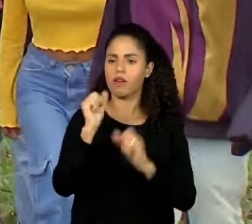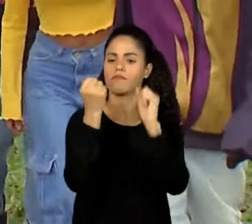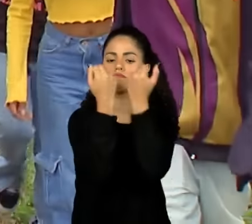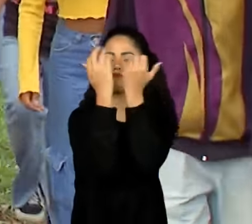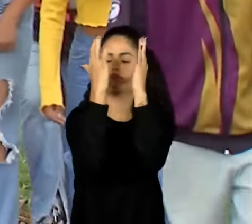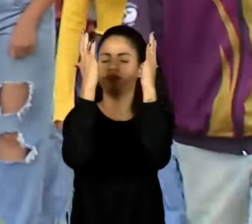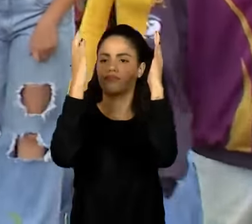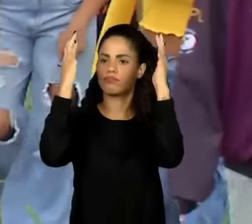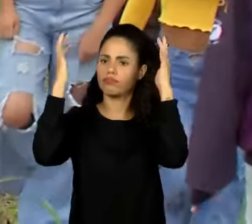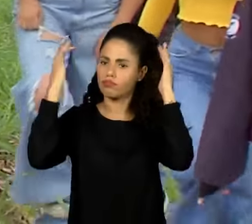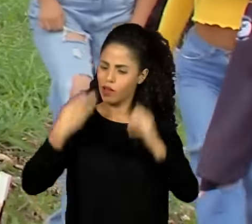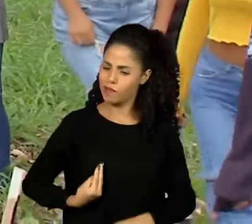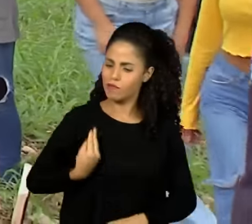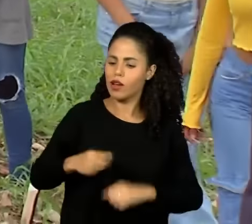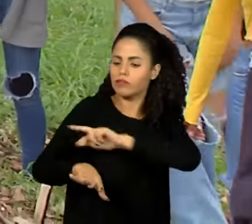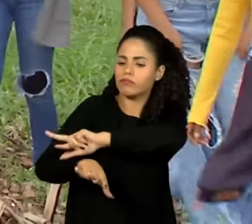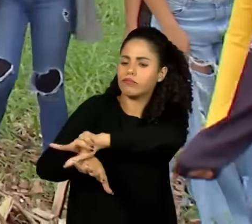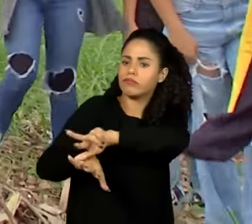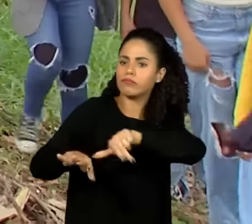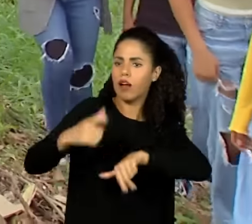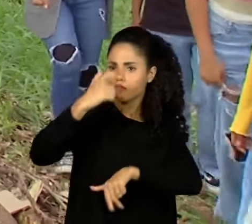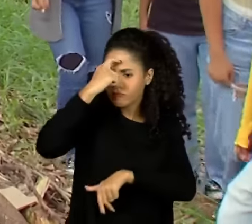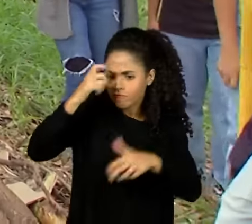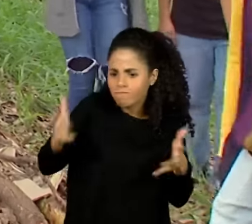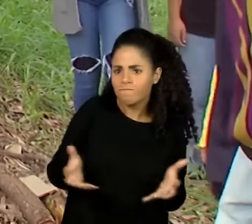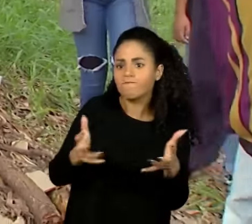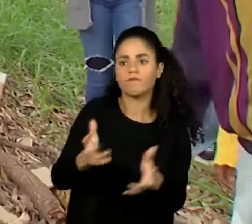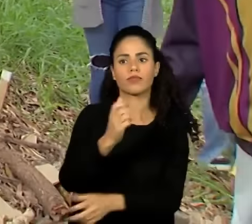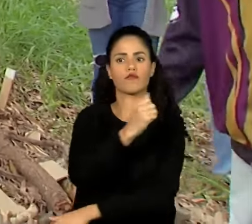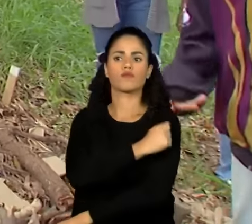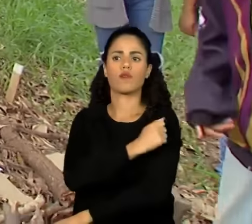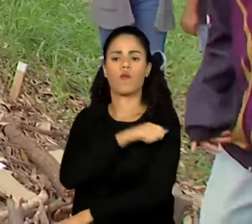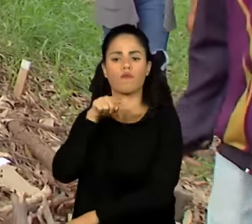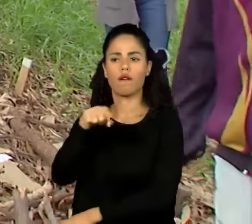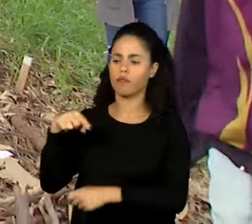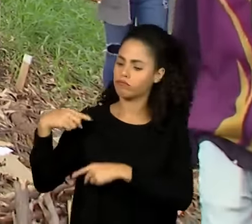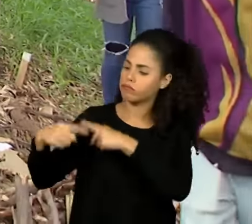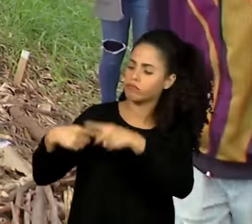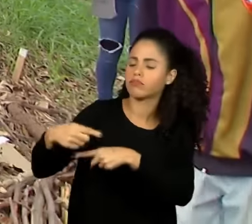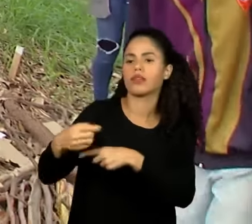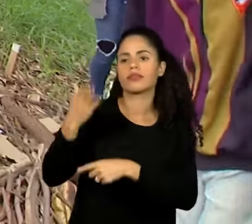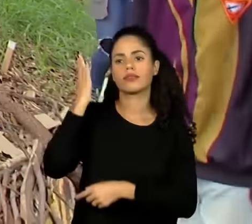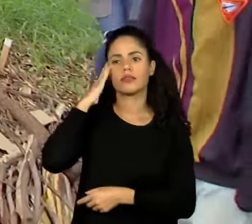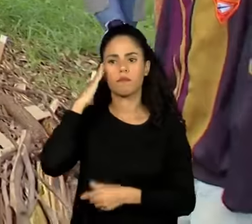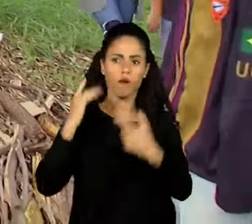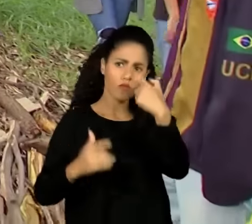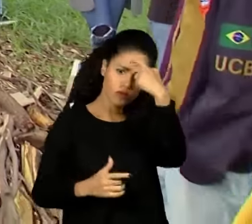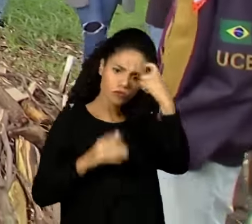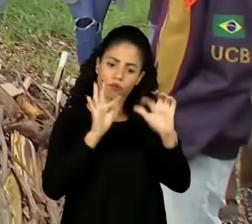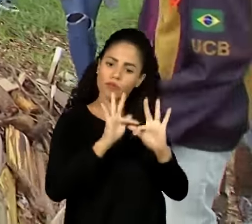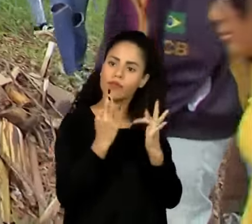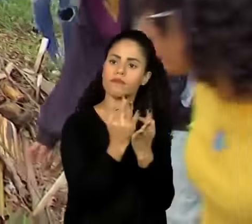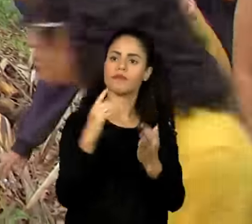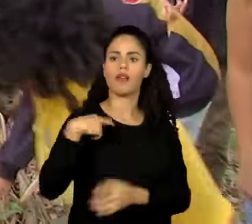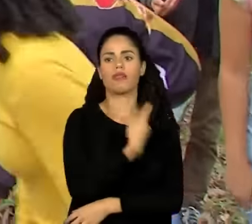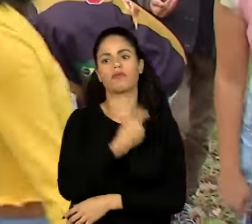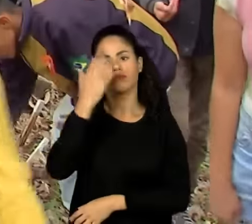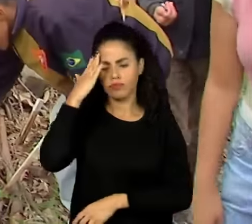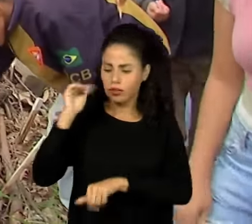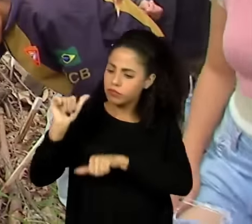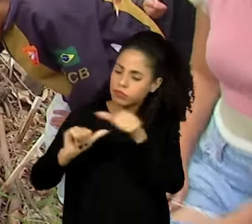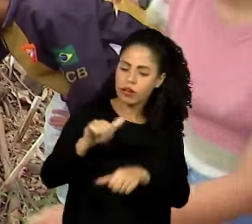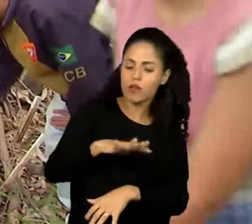conscientizar os alunos que são a nova geração, para conscientizar os pais, para que a gente consiga transformar